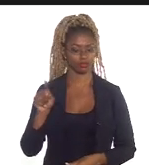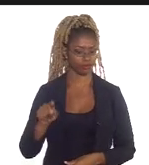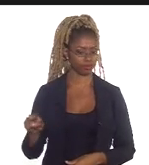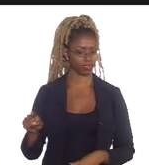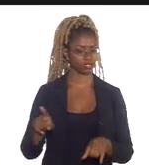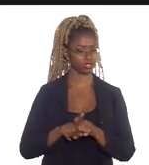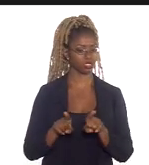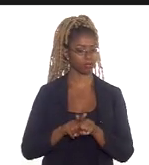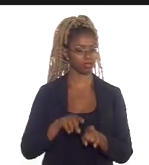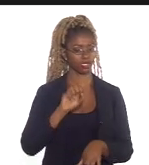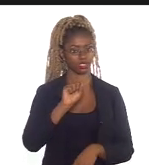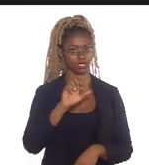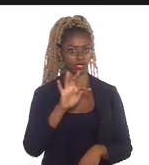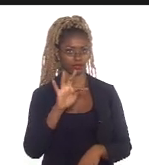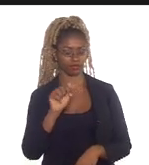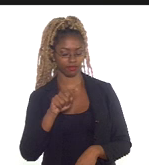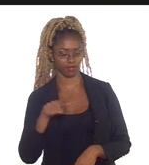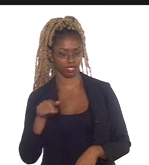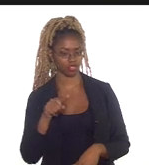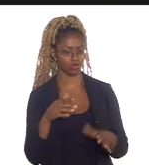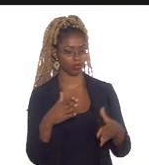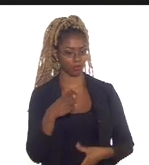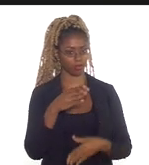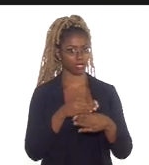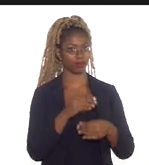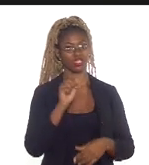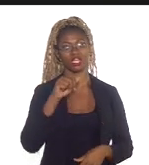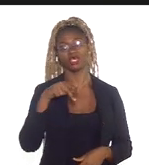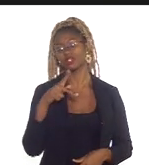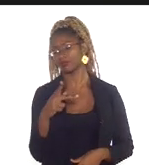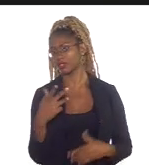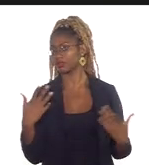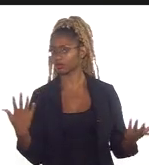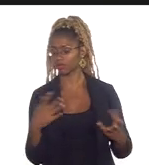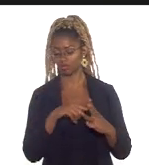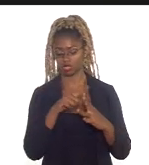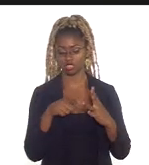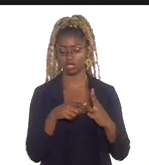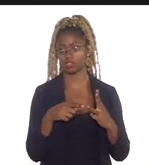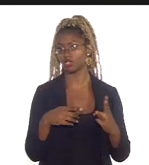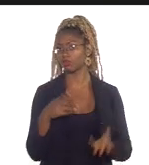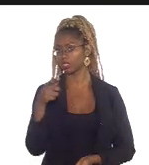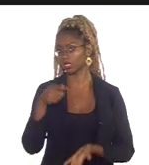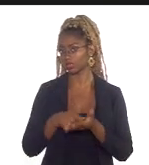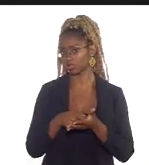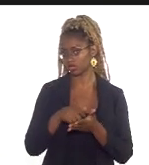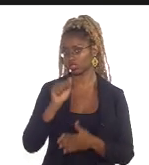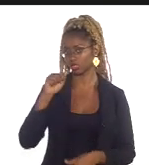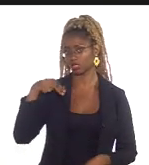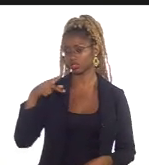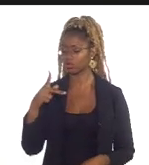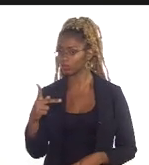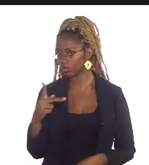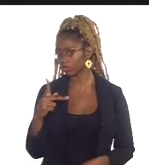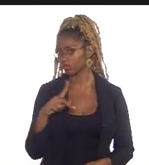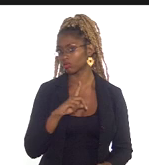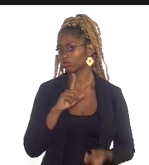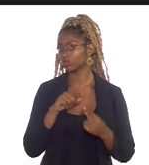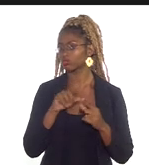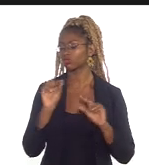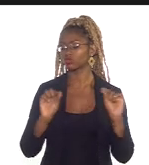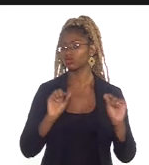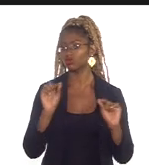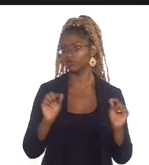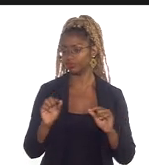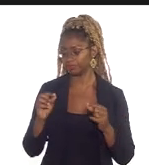Cefaz complementa a ANP. Então, as três primeiras obrigações da ANP é no que diz respeito a levar